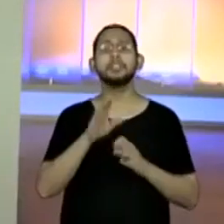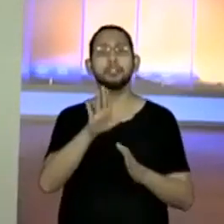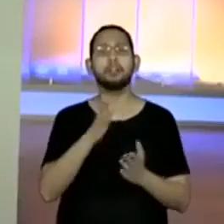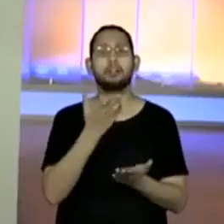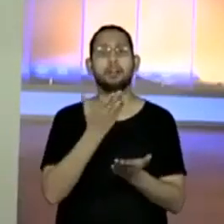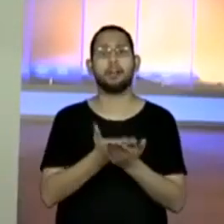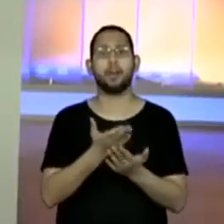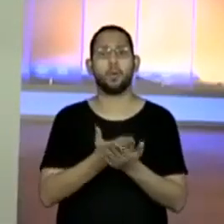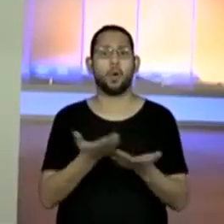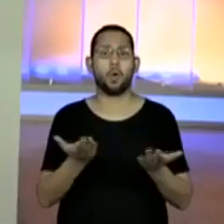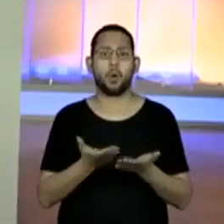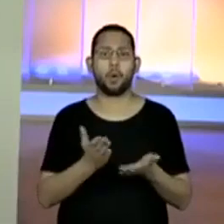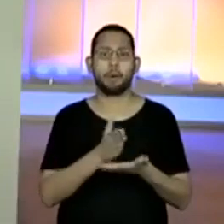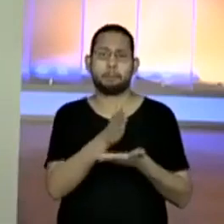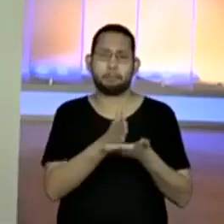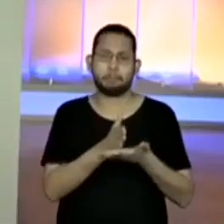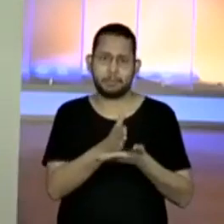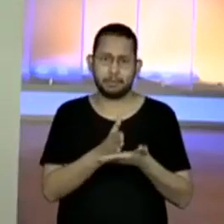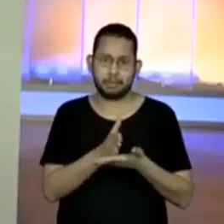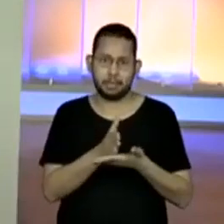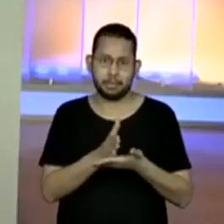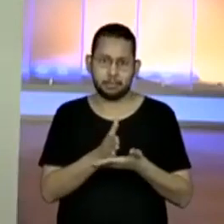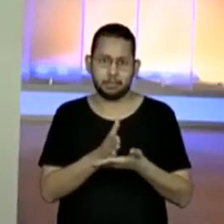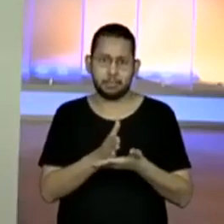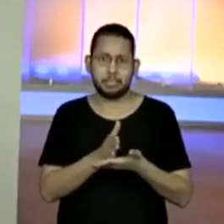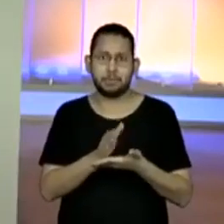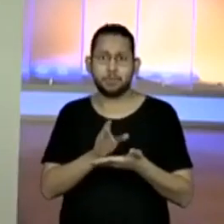da aula, provavelmente você não pegou os